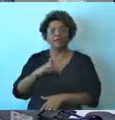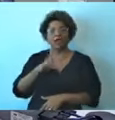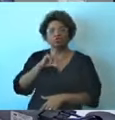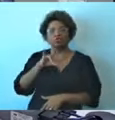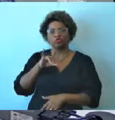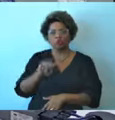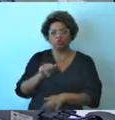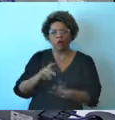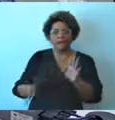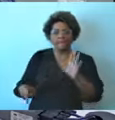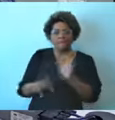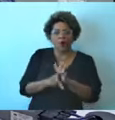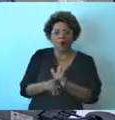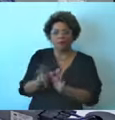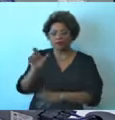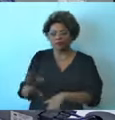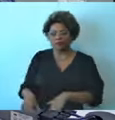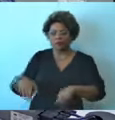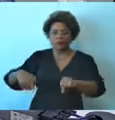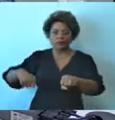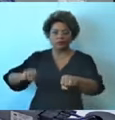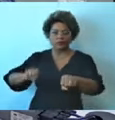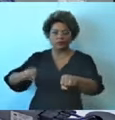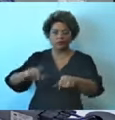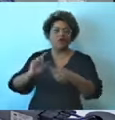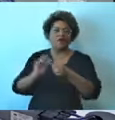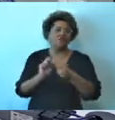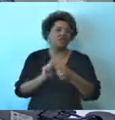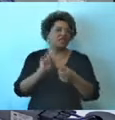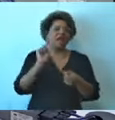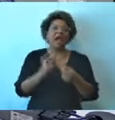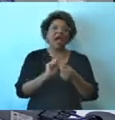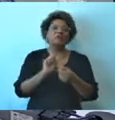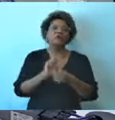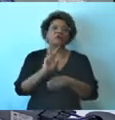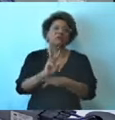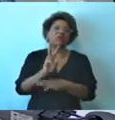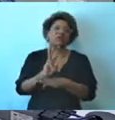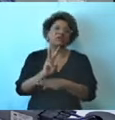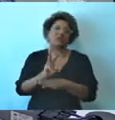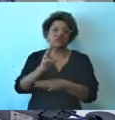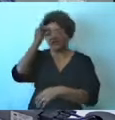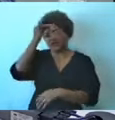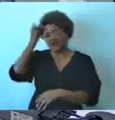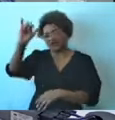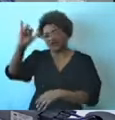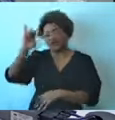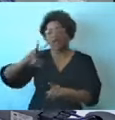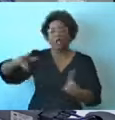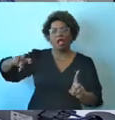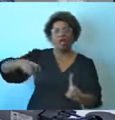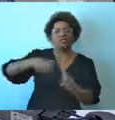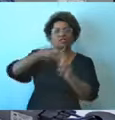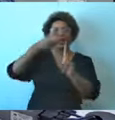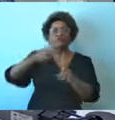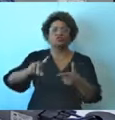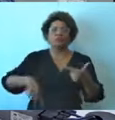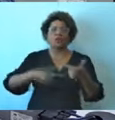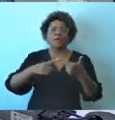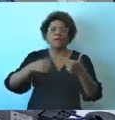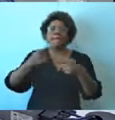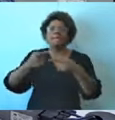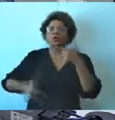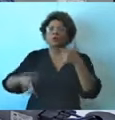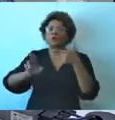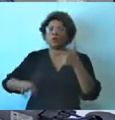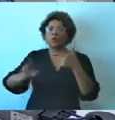ações preventivas, evitar acidentes, prevenção, proibir o uso de cerol, conscientização